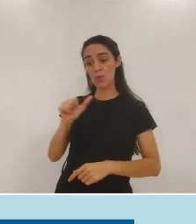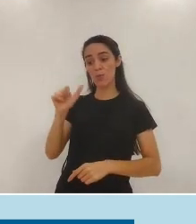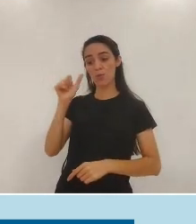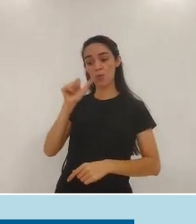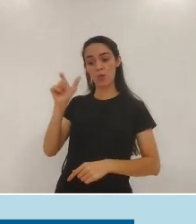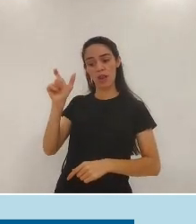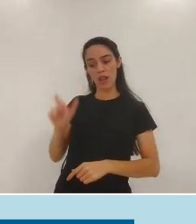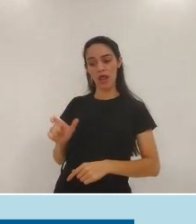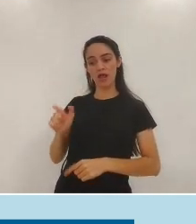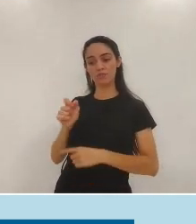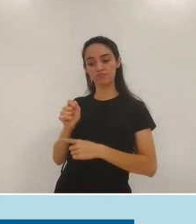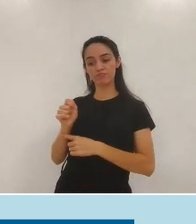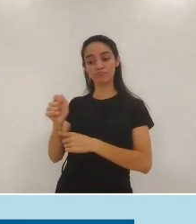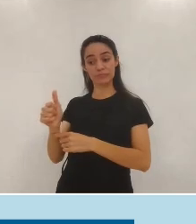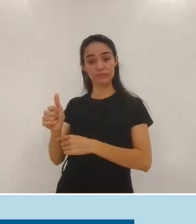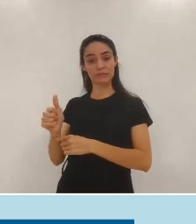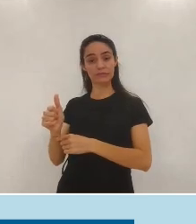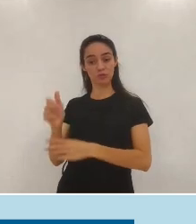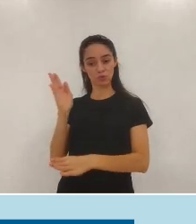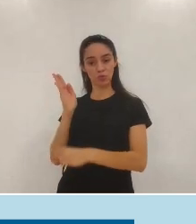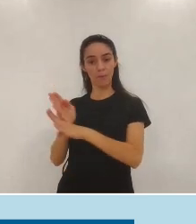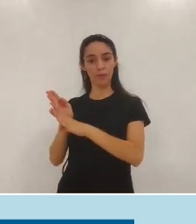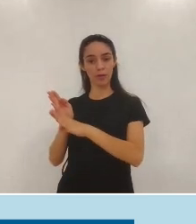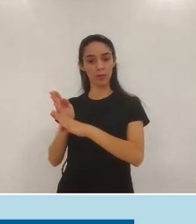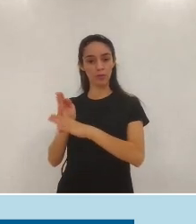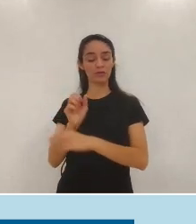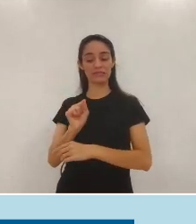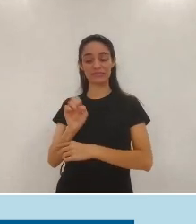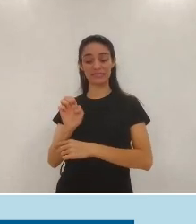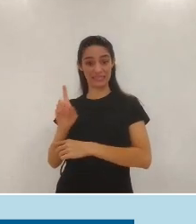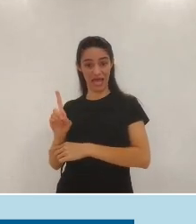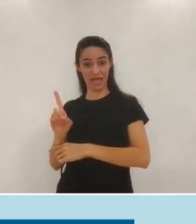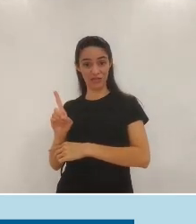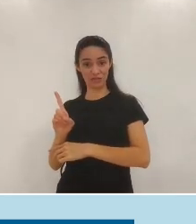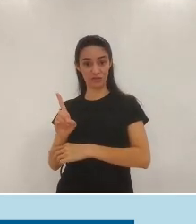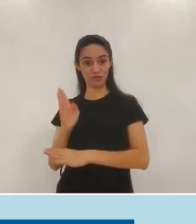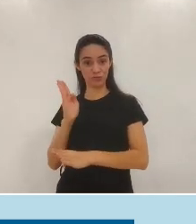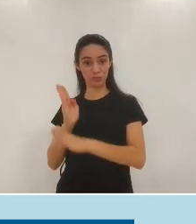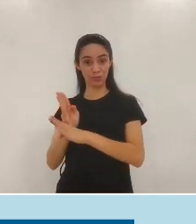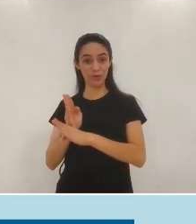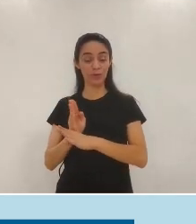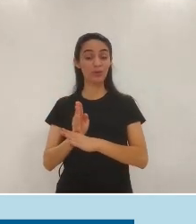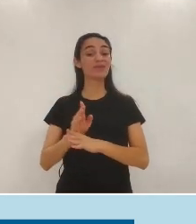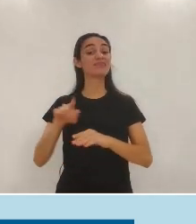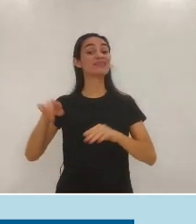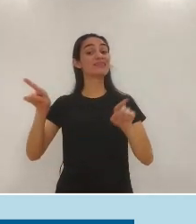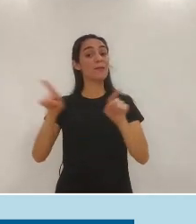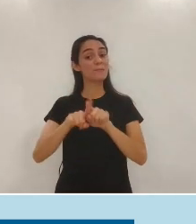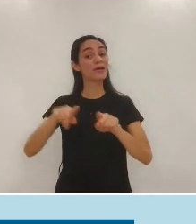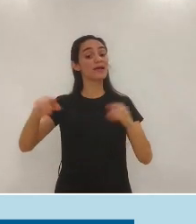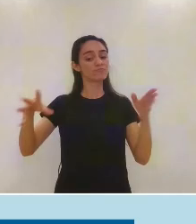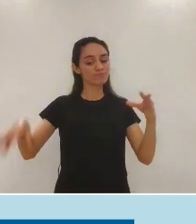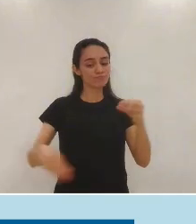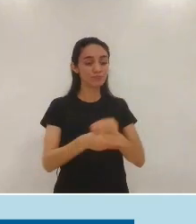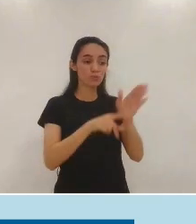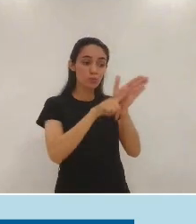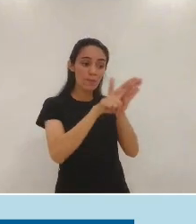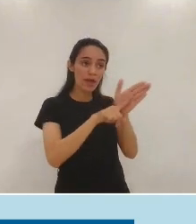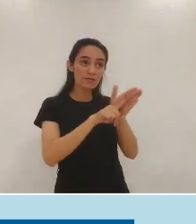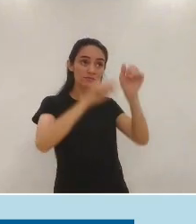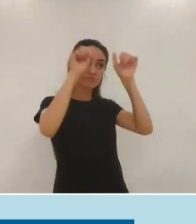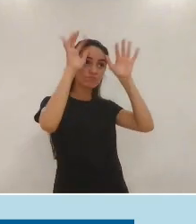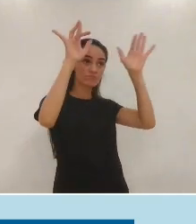autismo. E se uma mulher é diagnosticada com autismo, você tem que investigar síndrome de Ehlers-Danlos, porque esses